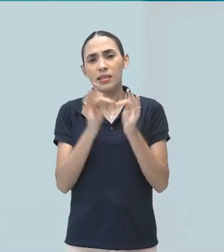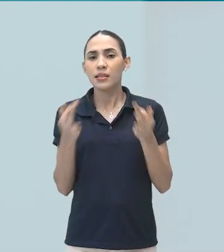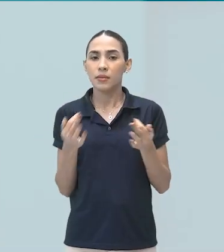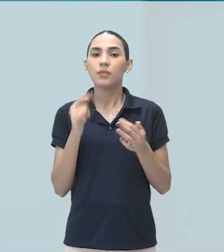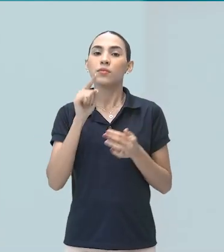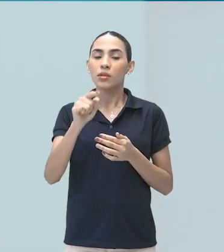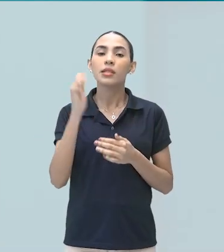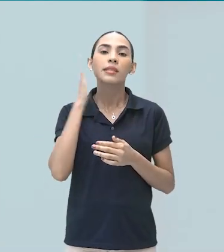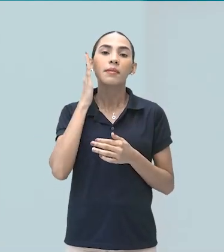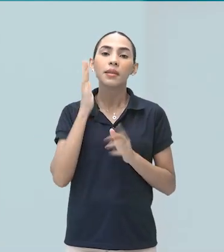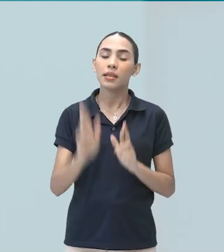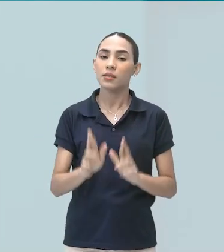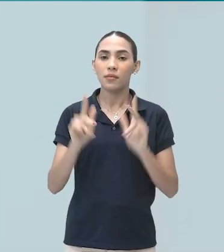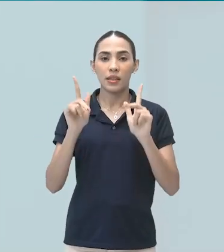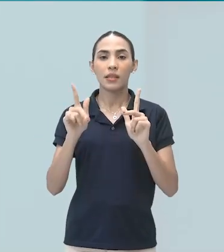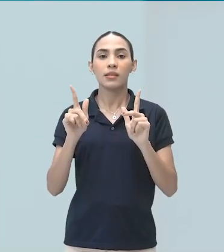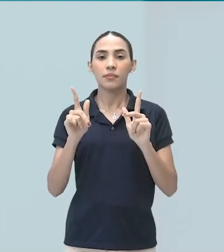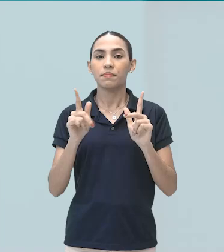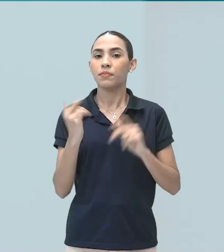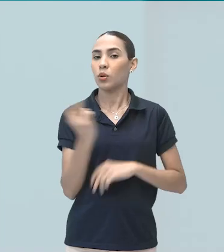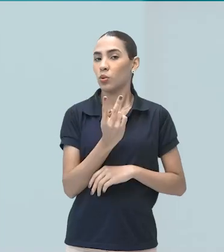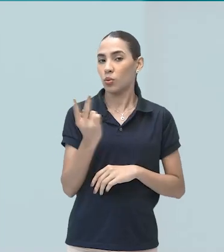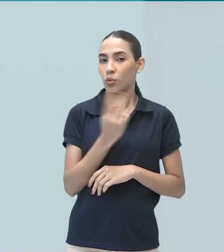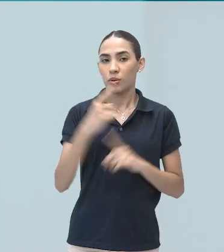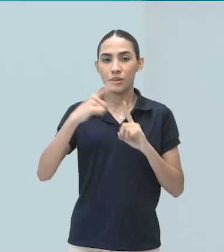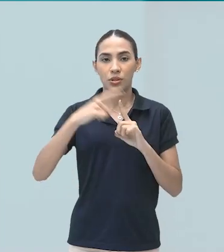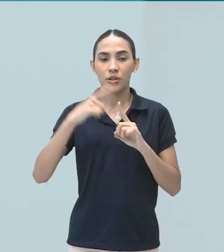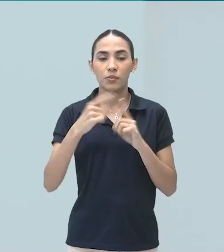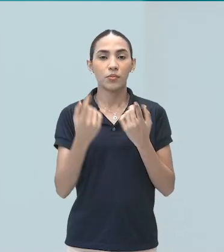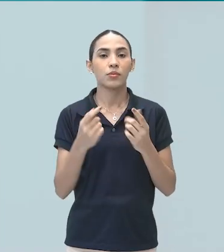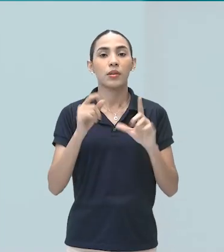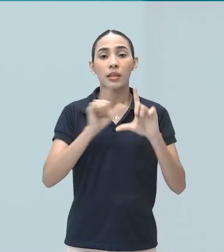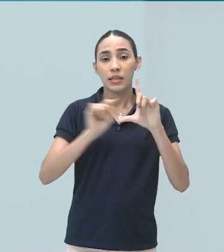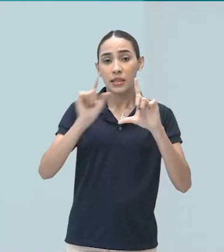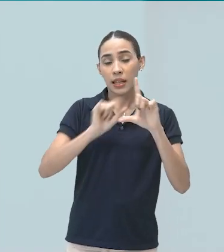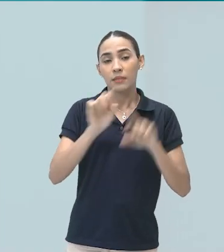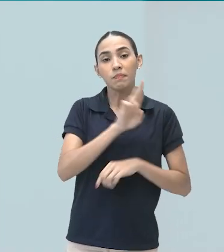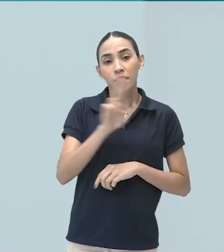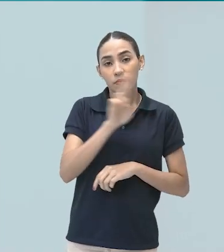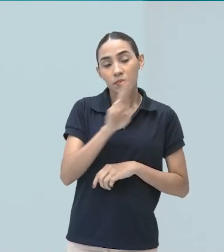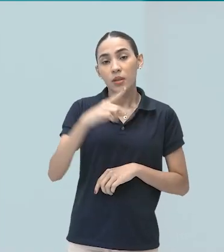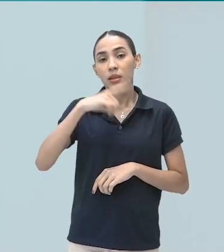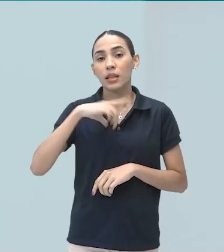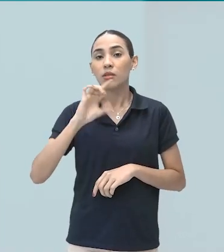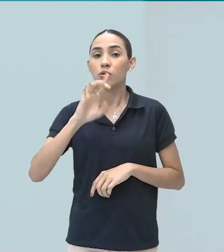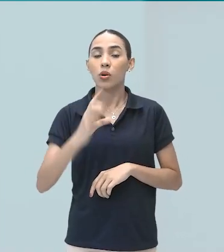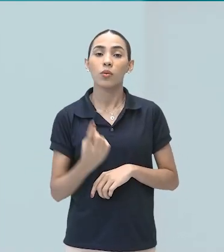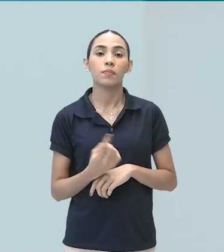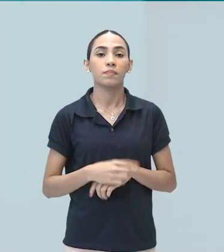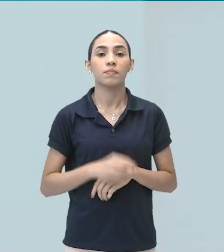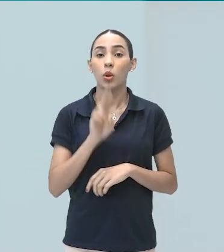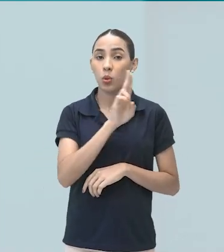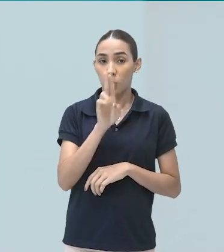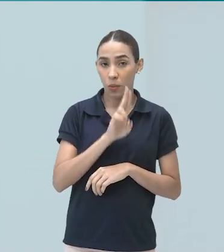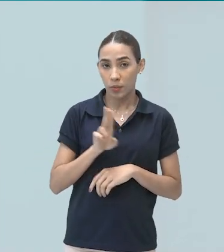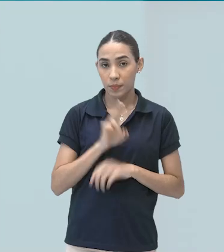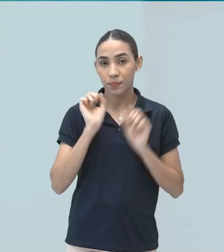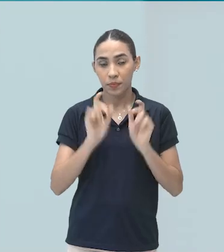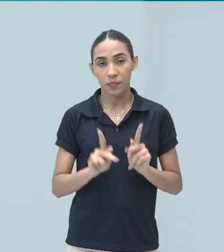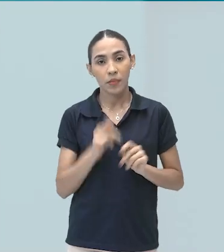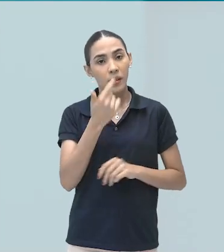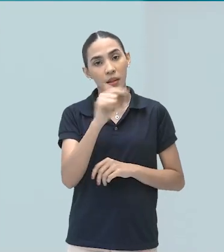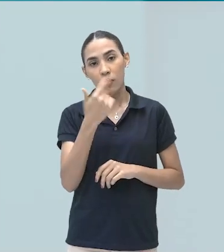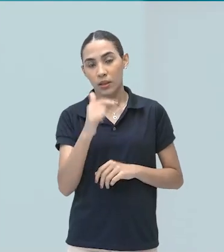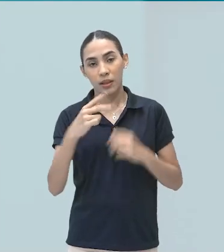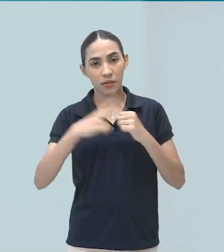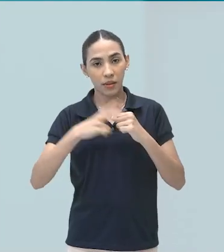você saber a diferença entre esses dois tipos de sintagma. Sintagma nominal terá apenas nomes, ok? Não